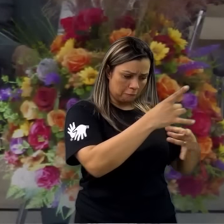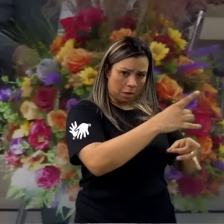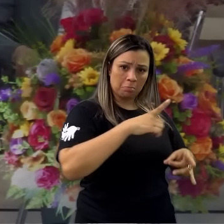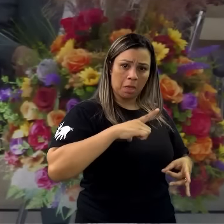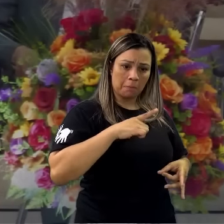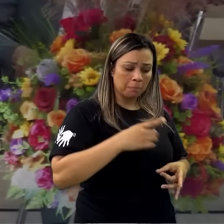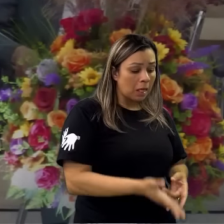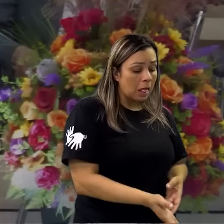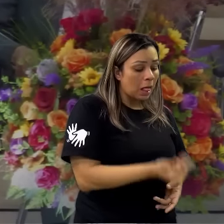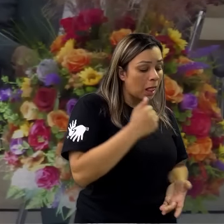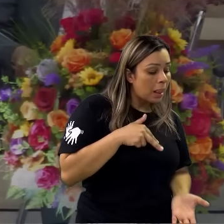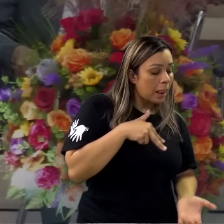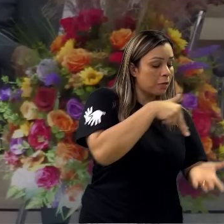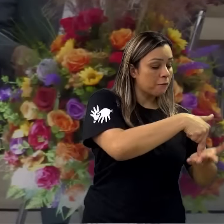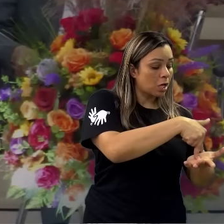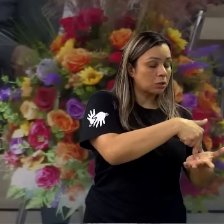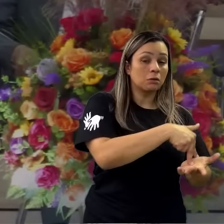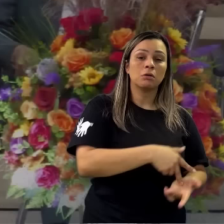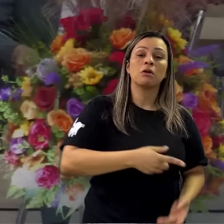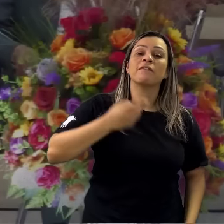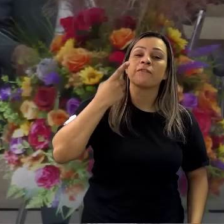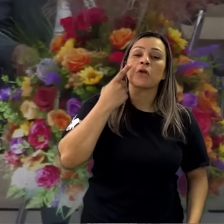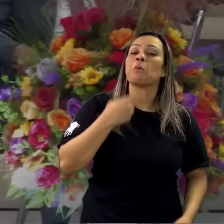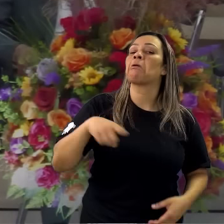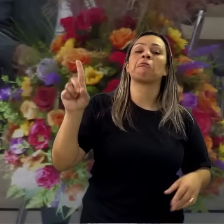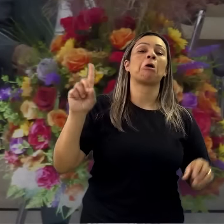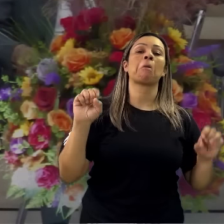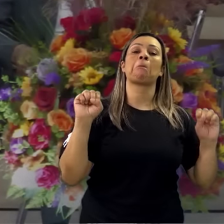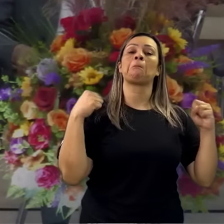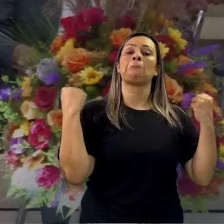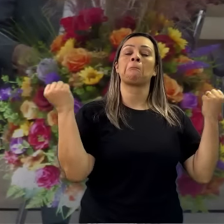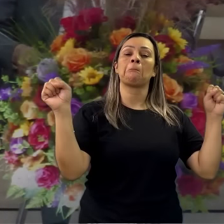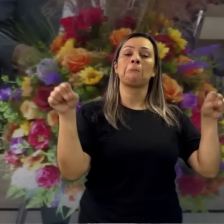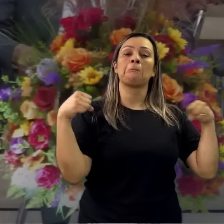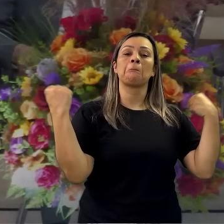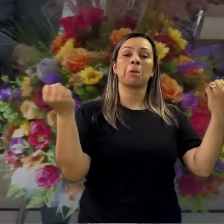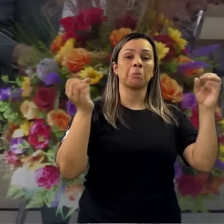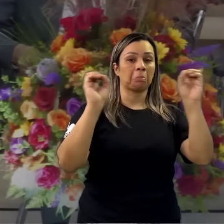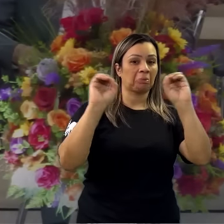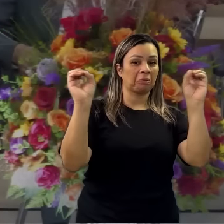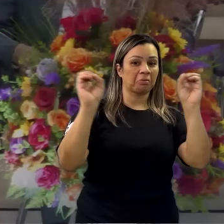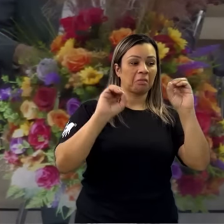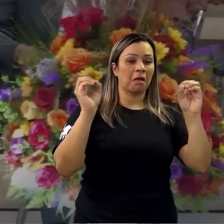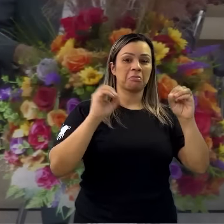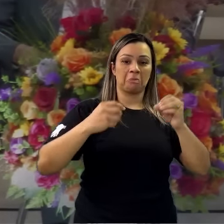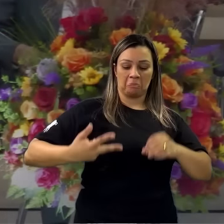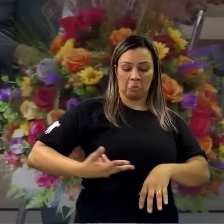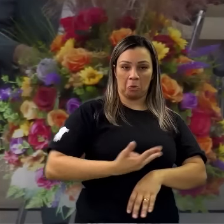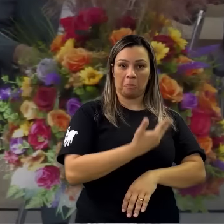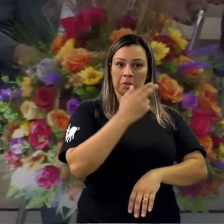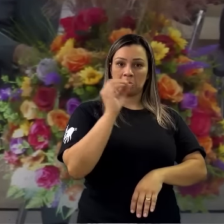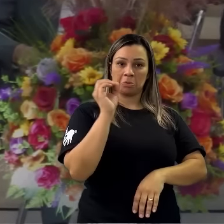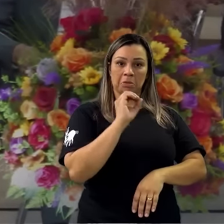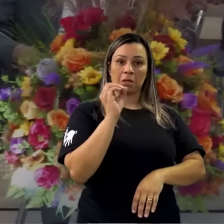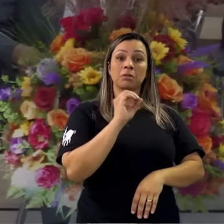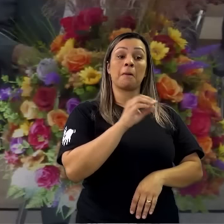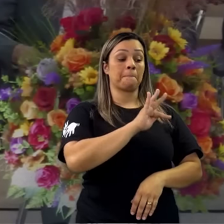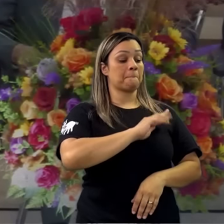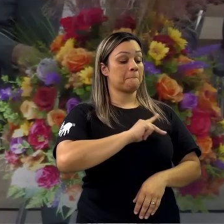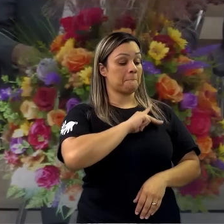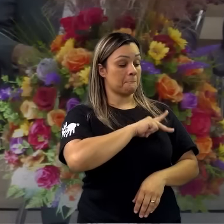a Bíblia diz não fez fisioterapia não foi no ortopedista não precisou operar mas quando o Paulo disse levanta direito sobre os seus pés